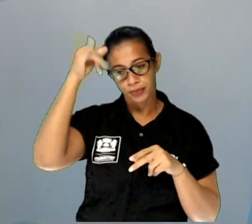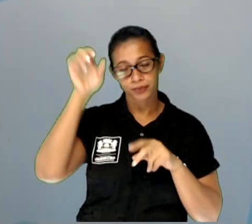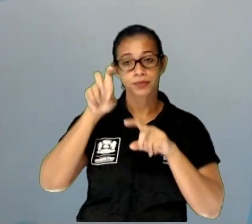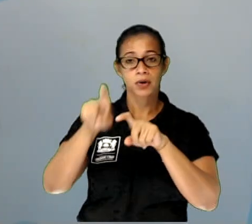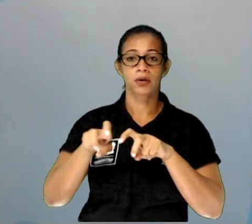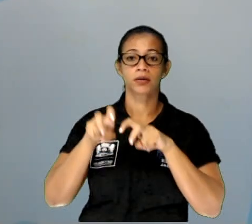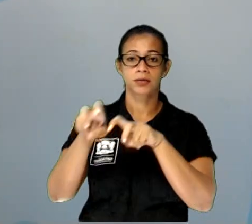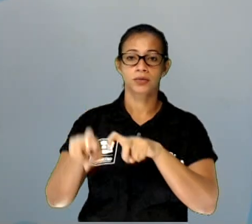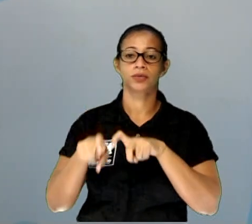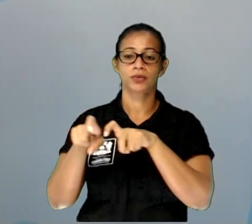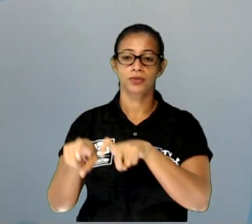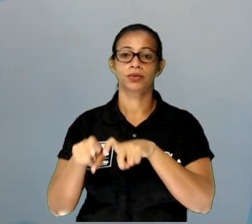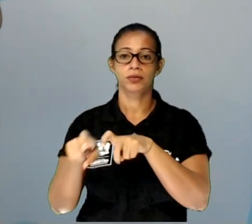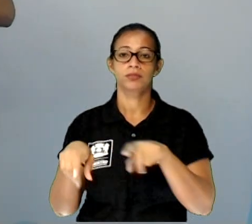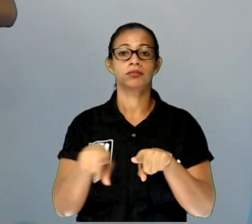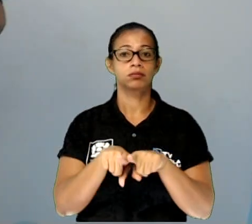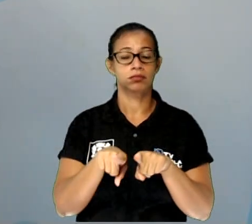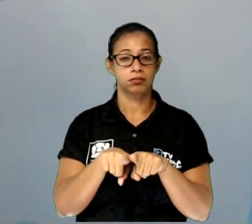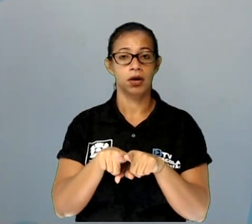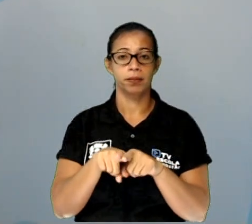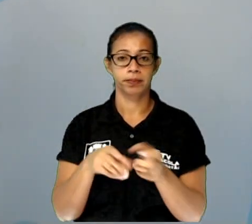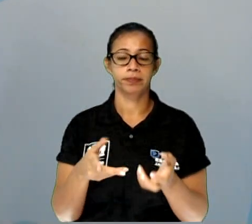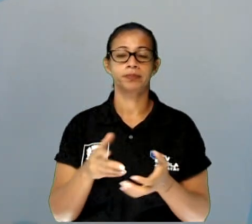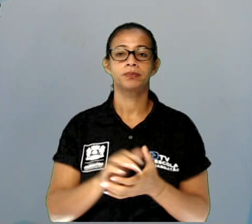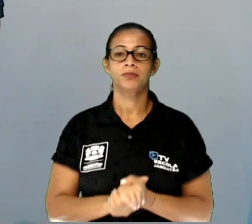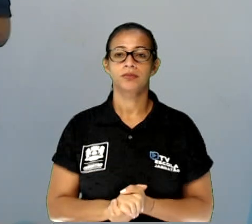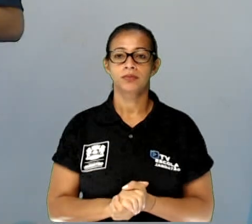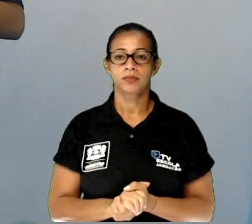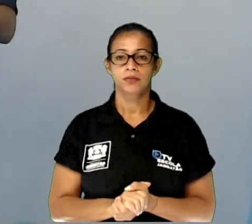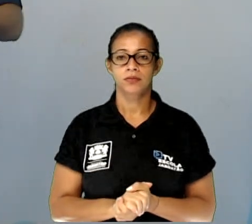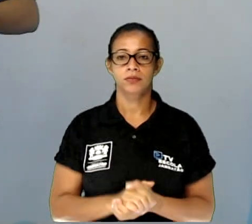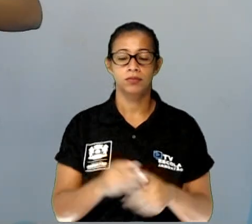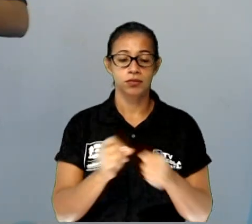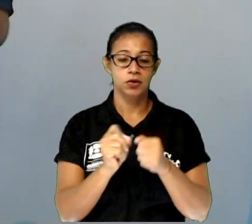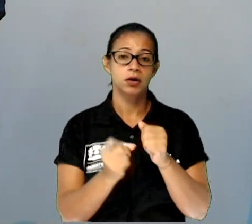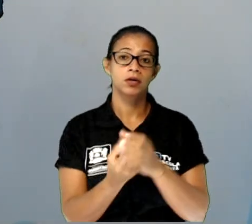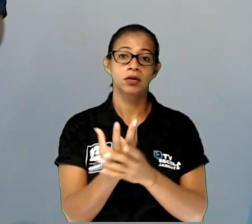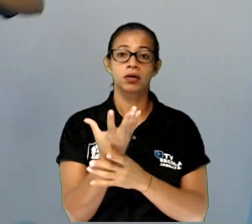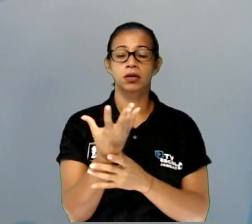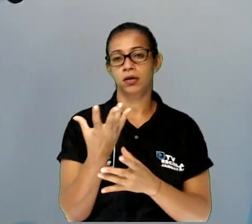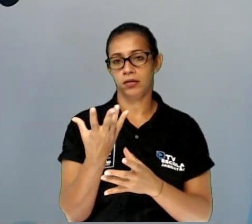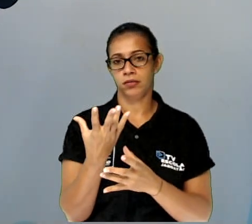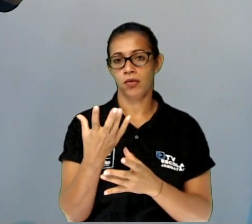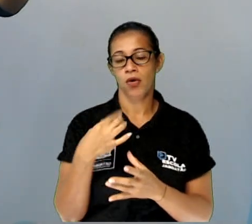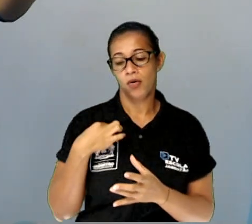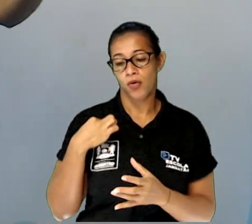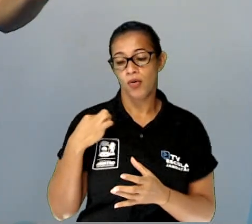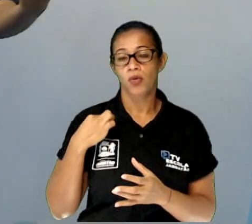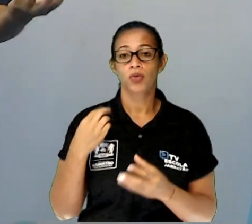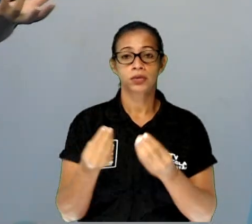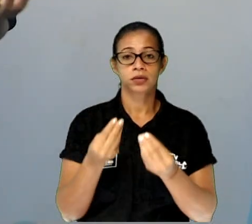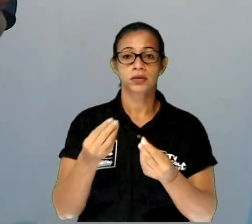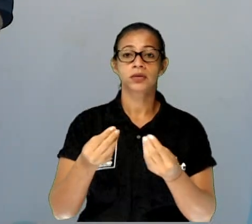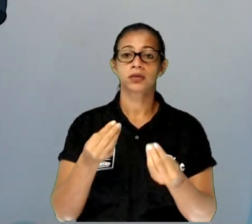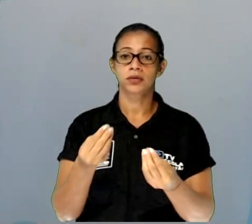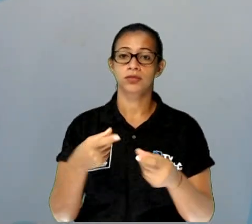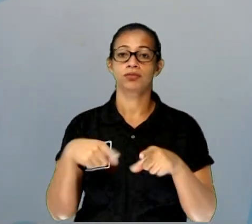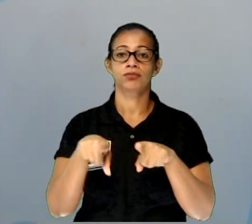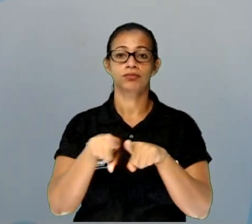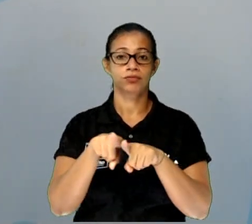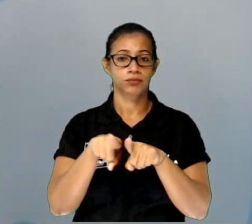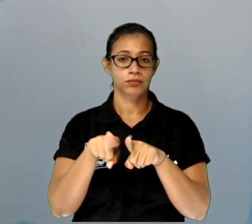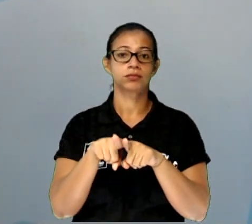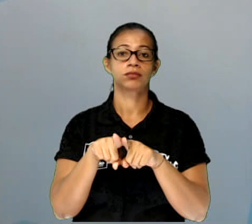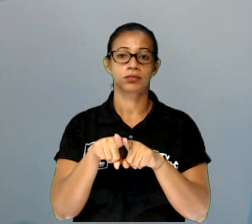era realizada pelos camponeses. Eles produziam tecidos que conseguiam negociar ali, tanto com a parte ocidental, como com a